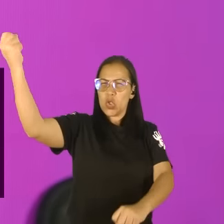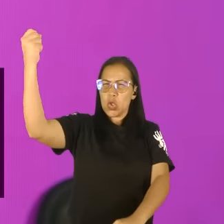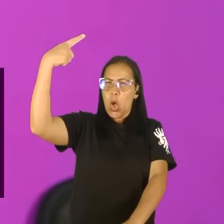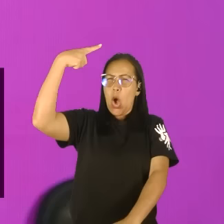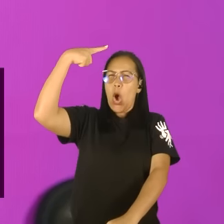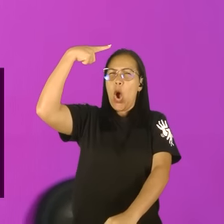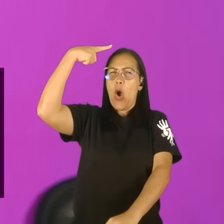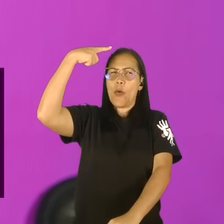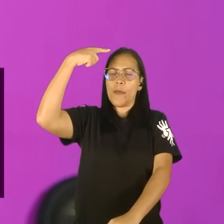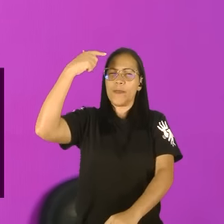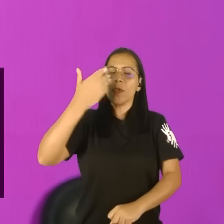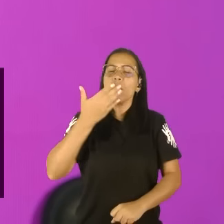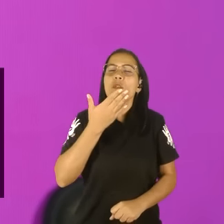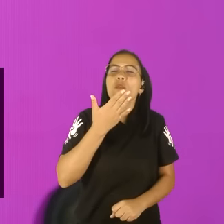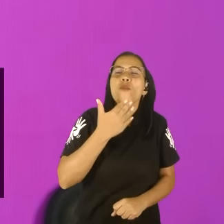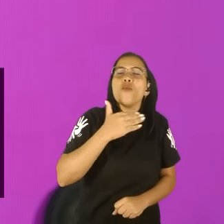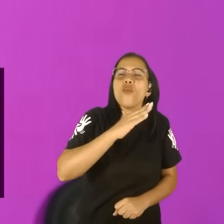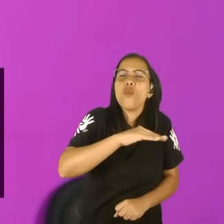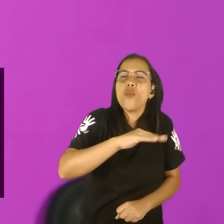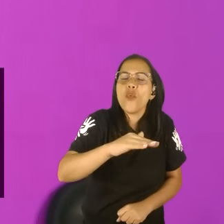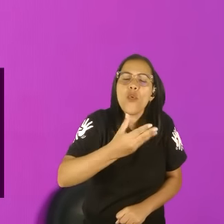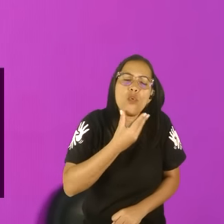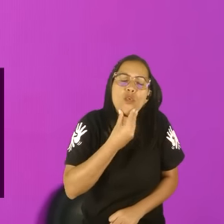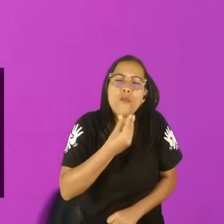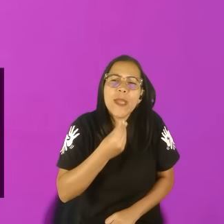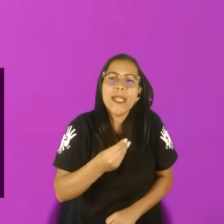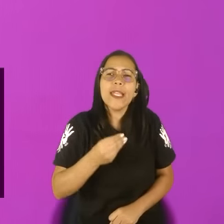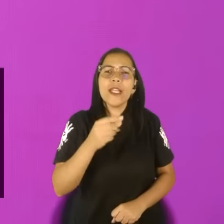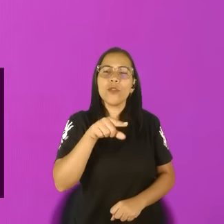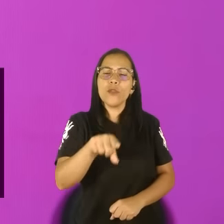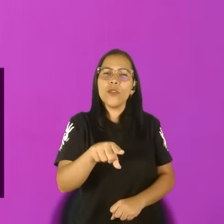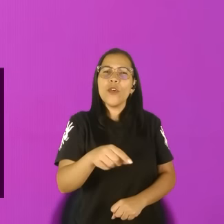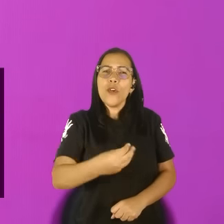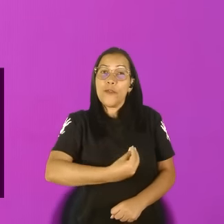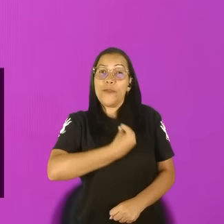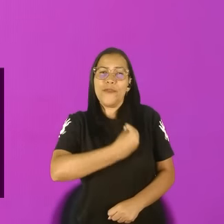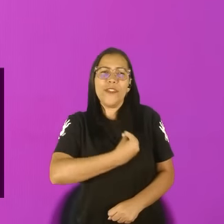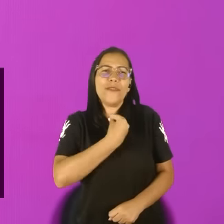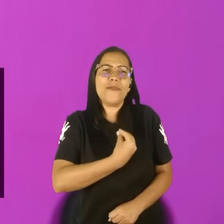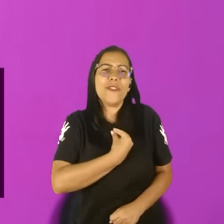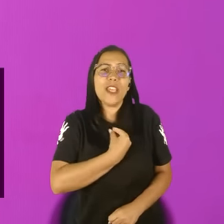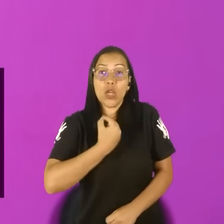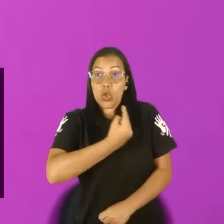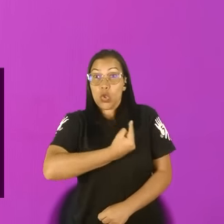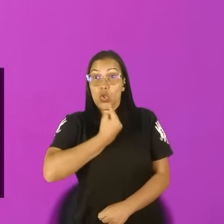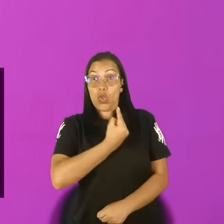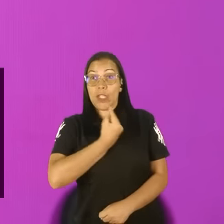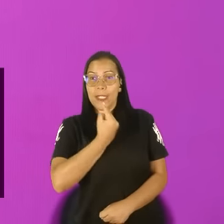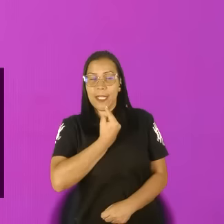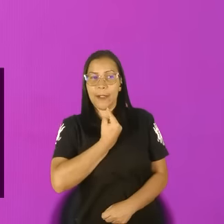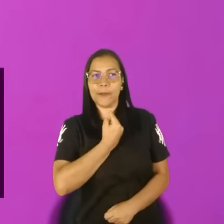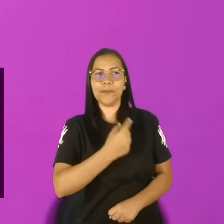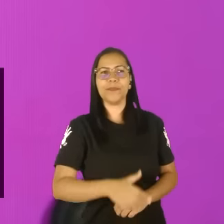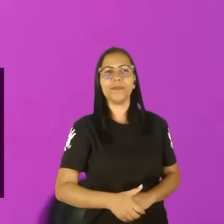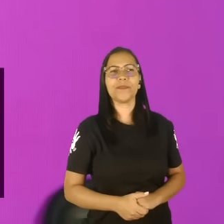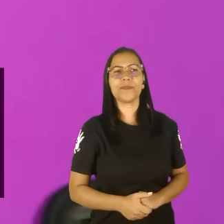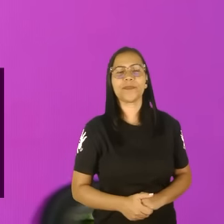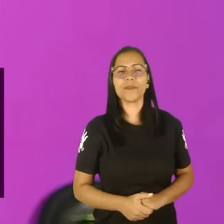aparecer publicamente a Israel. Vamos ler juntos no 3, na mesma versão aqui do painel? 1, 2, 3.